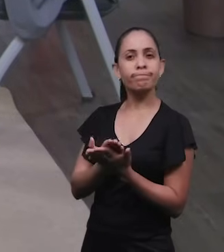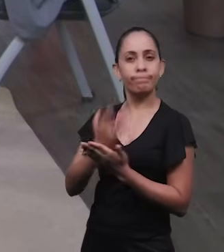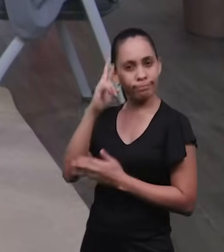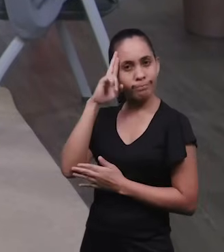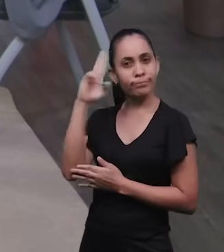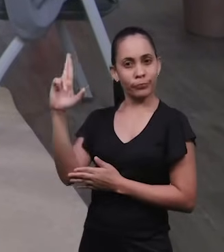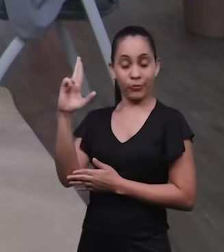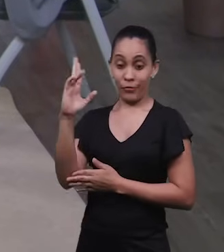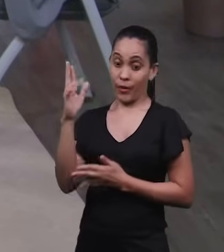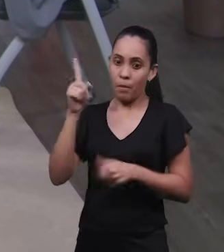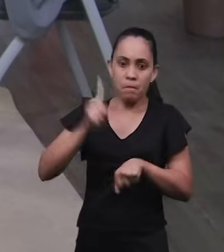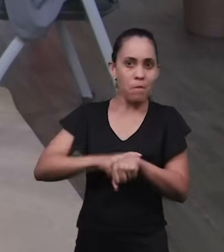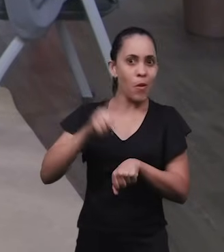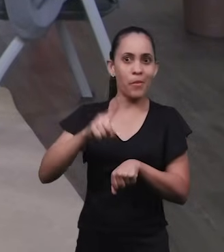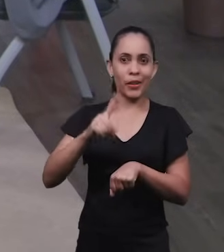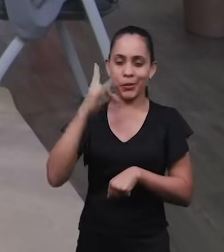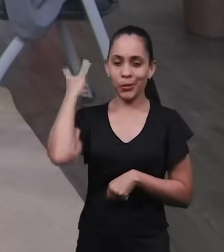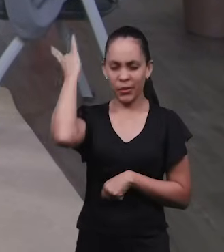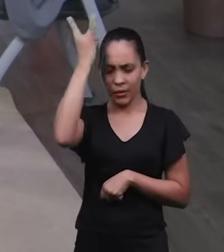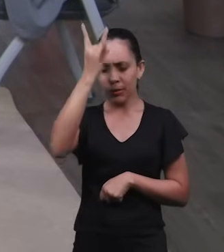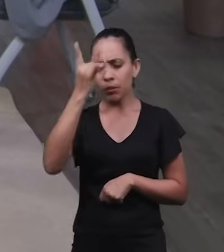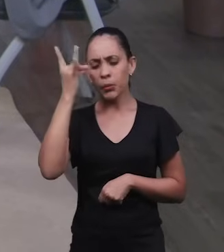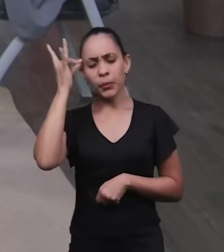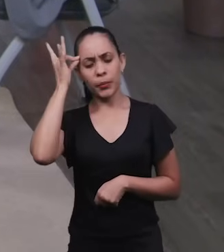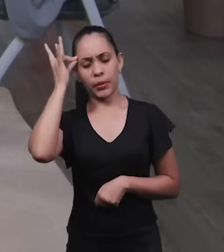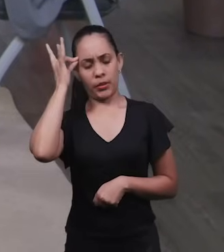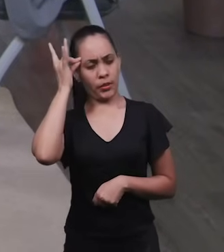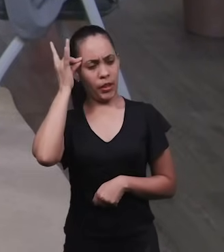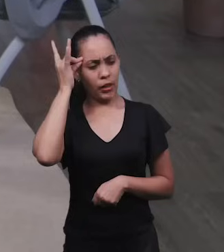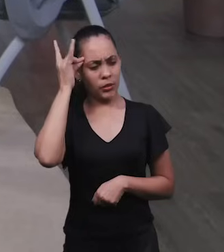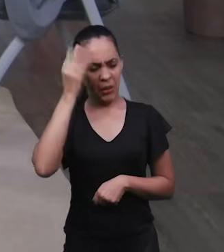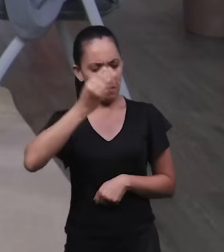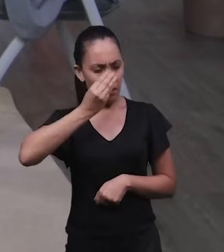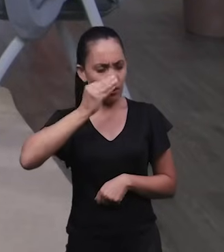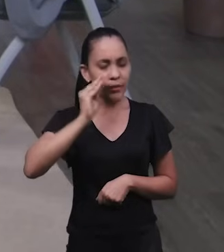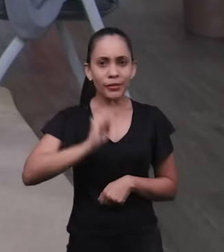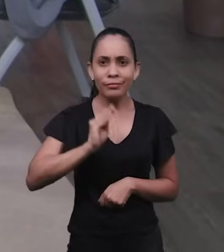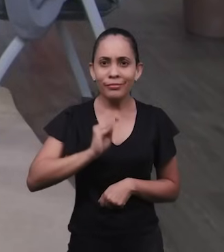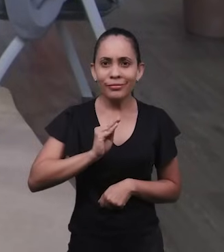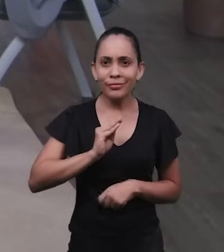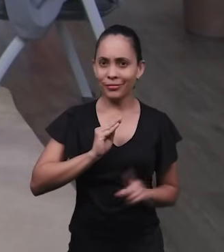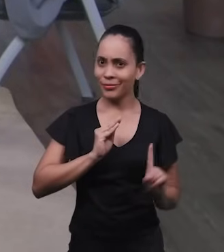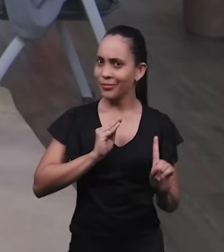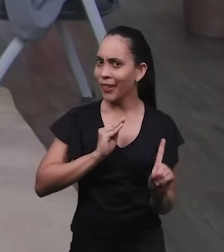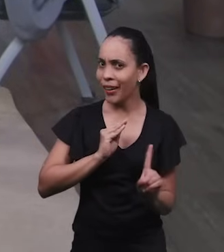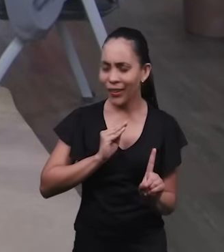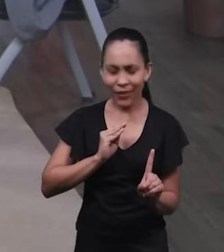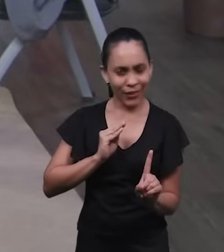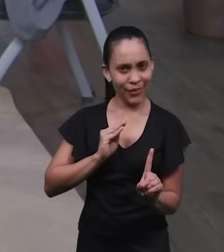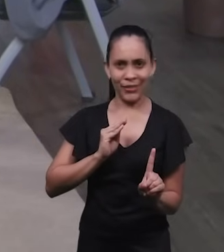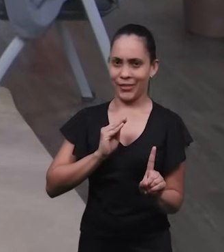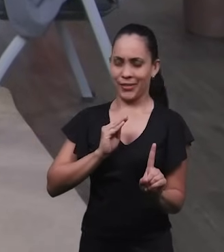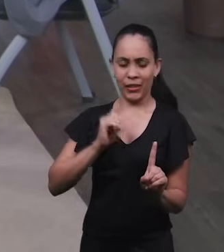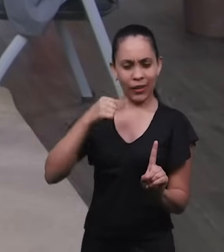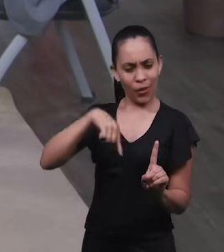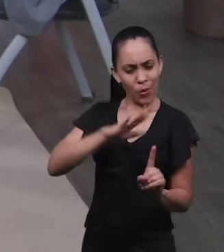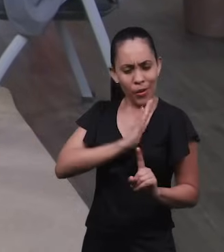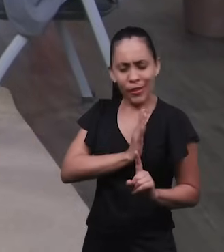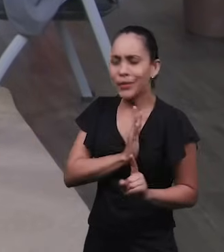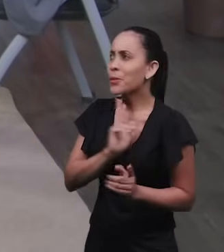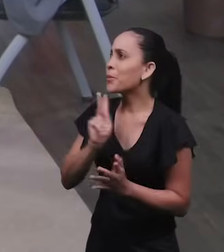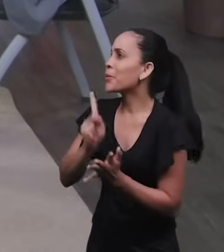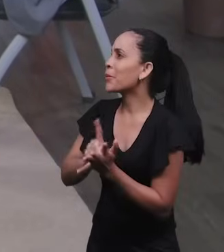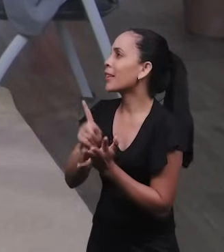Senhor. Naquela hora o Espírito Santo jamais, né, vai rejeitar algo